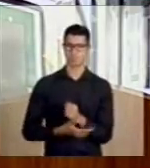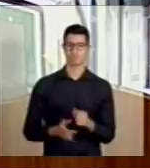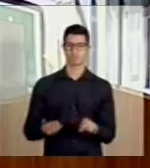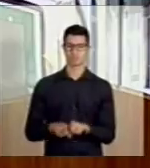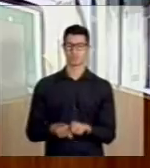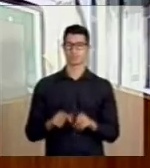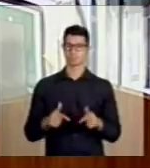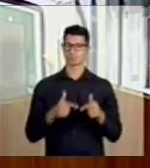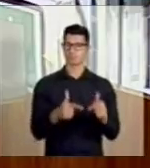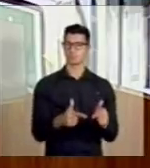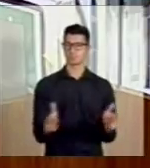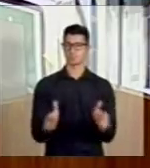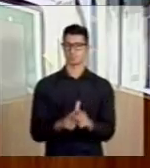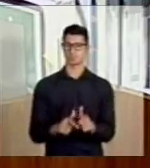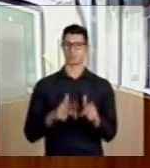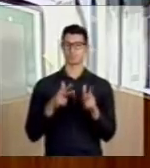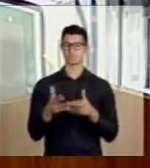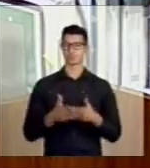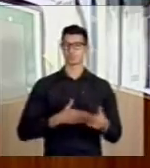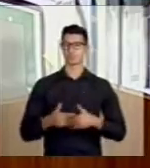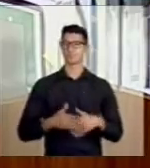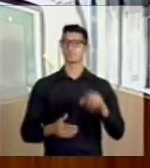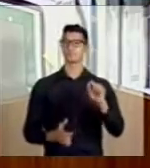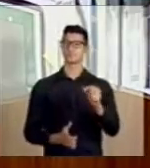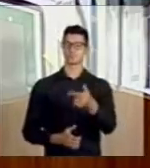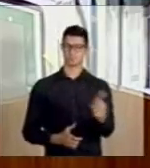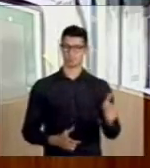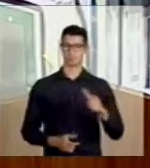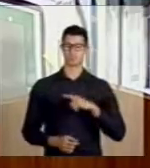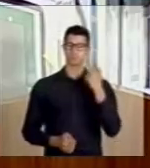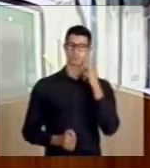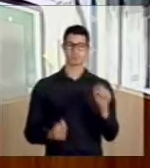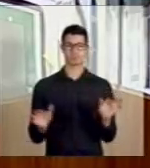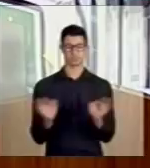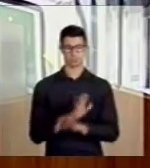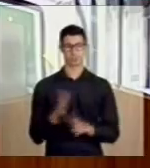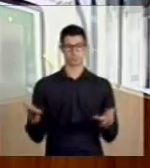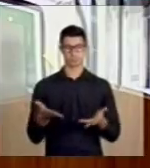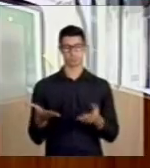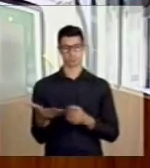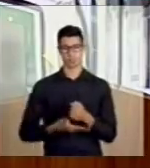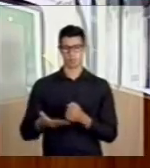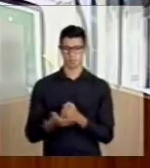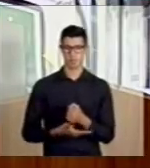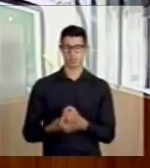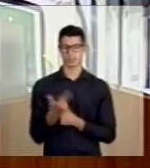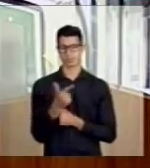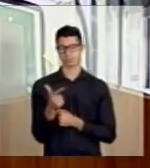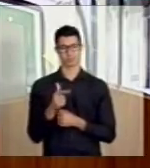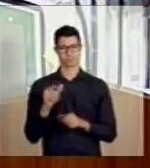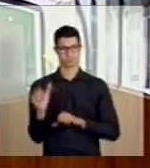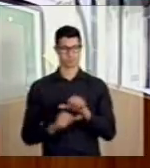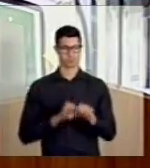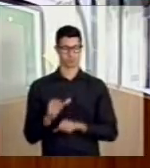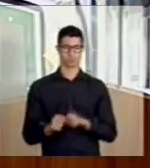em favor das minorias, quaisquer que sejam, para que tais prerrogativas essenciais não se convertam